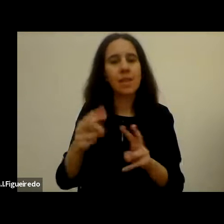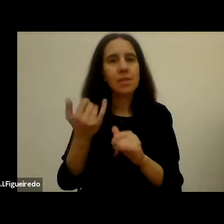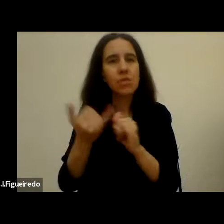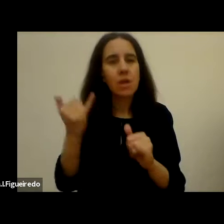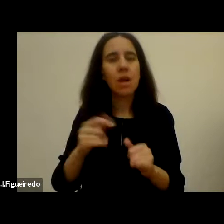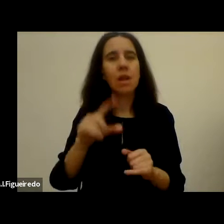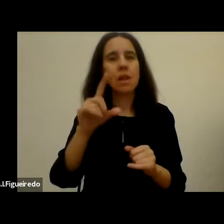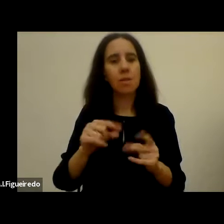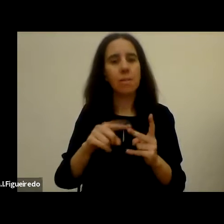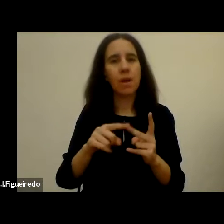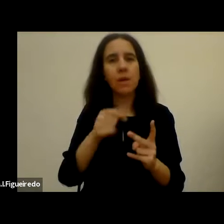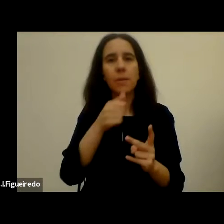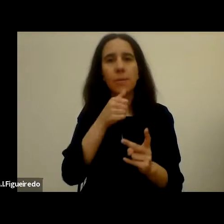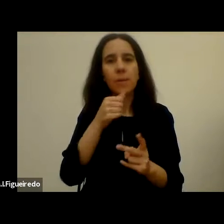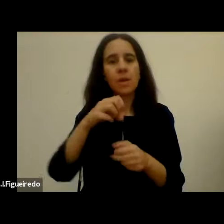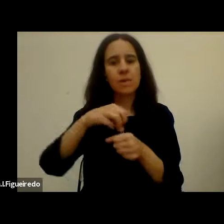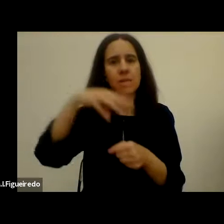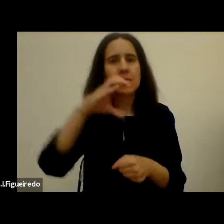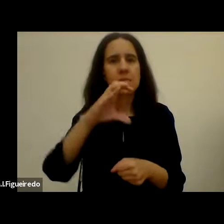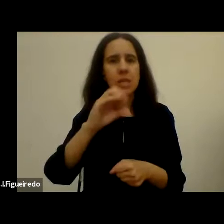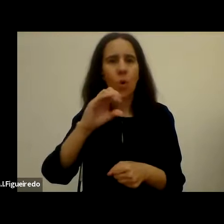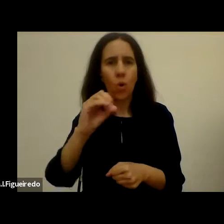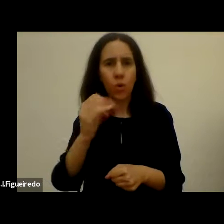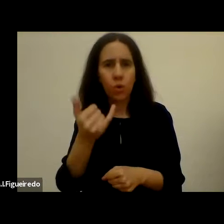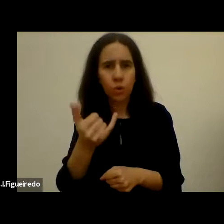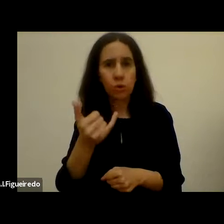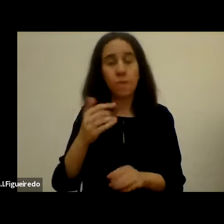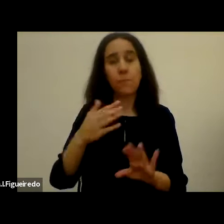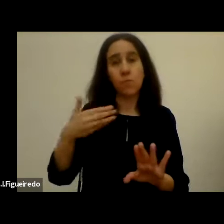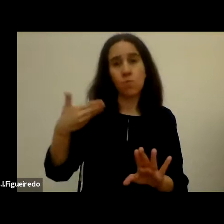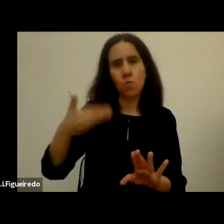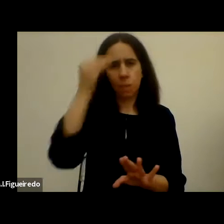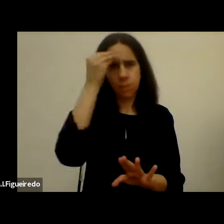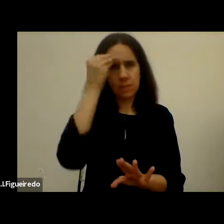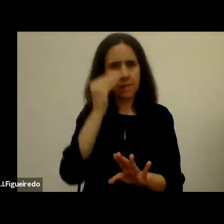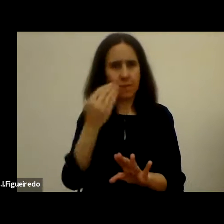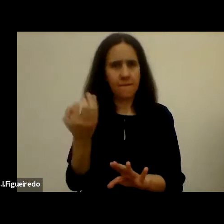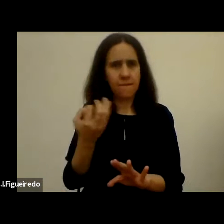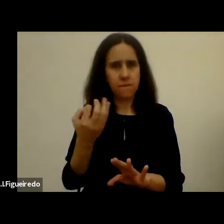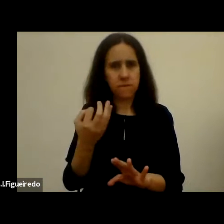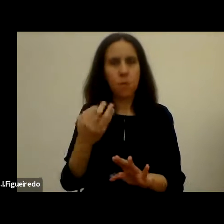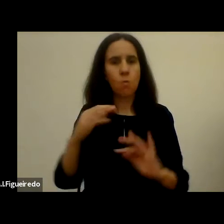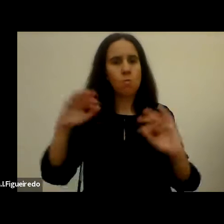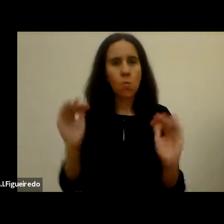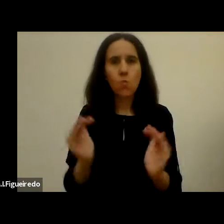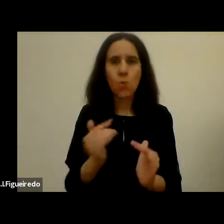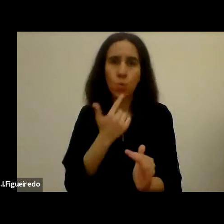nível das emissões de CO2. Temos vindo a saber que eles diminuíram